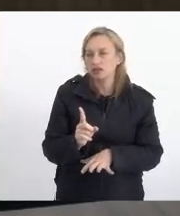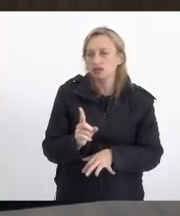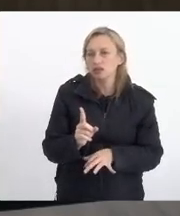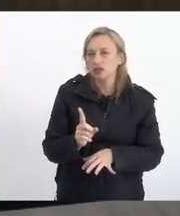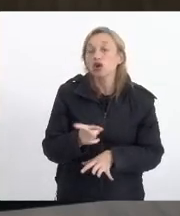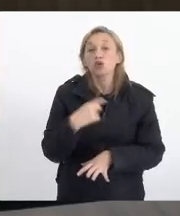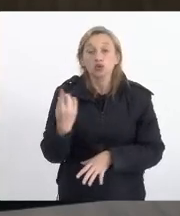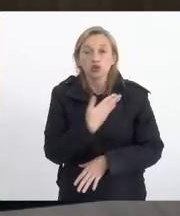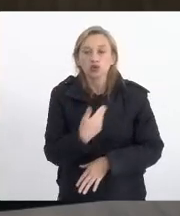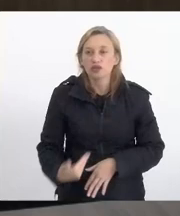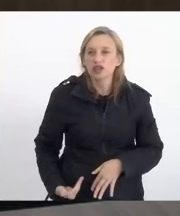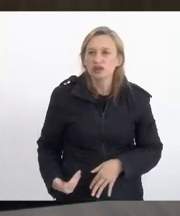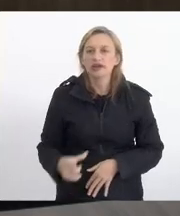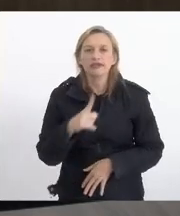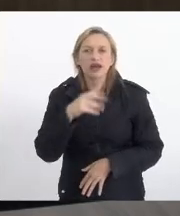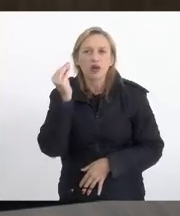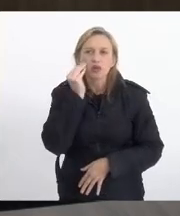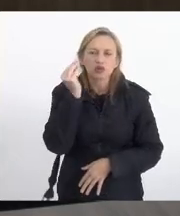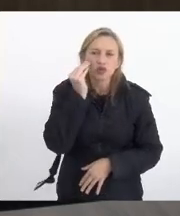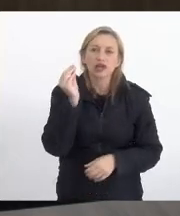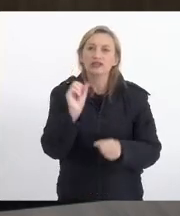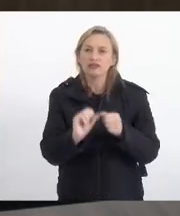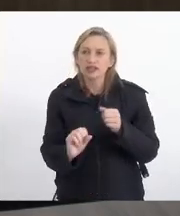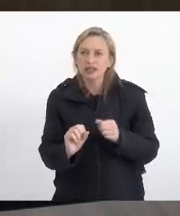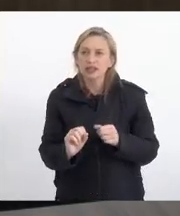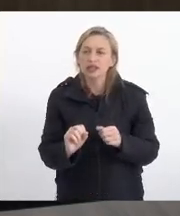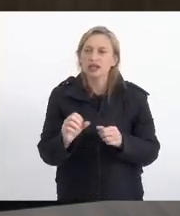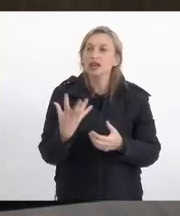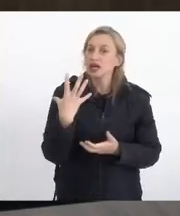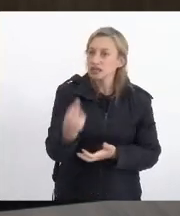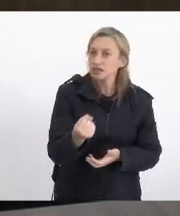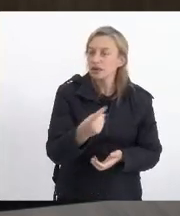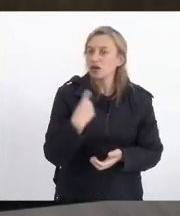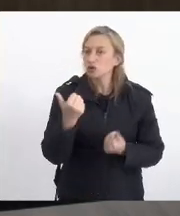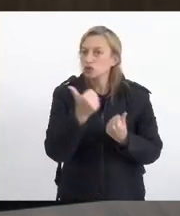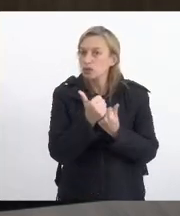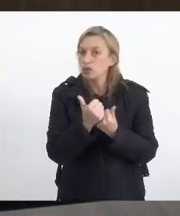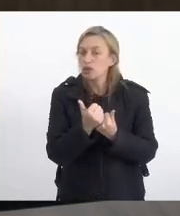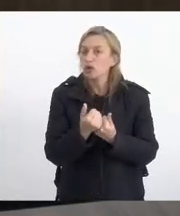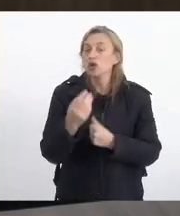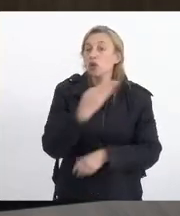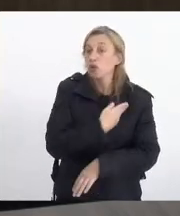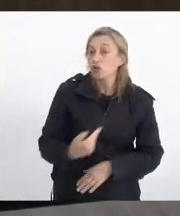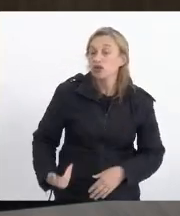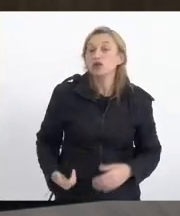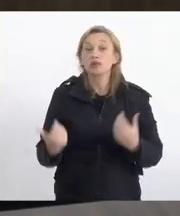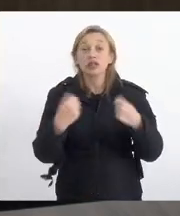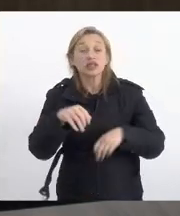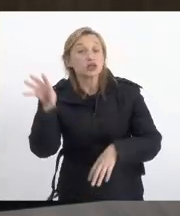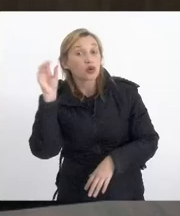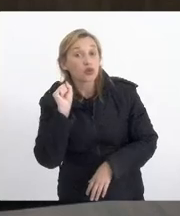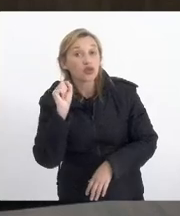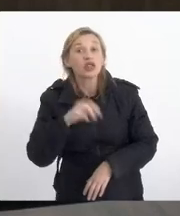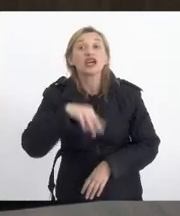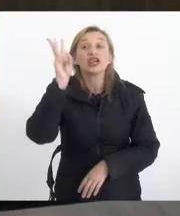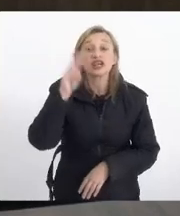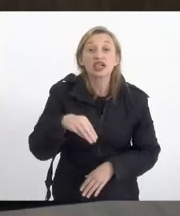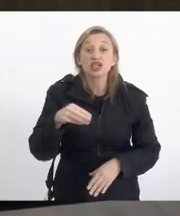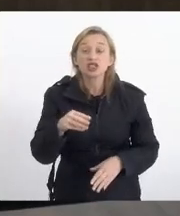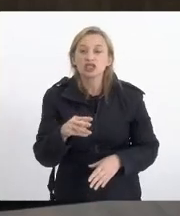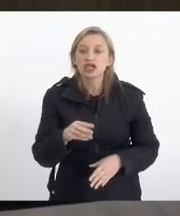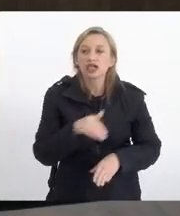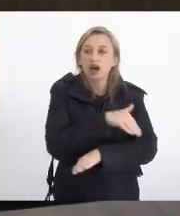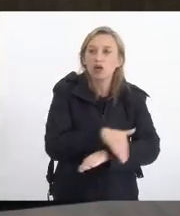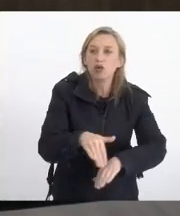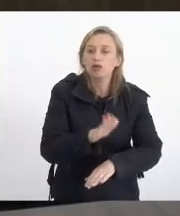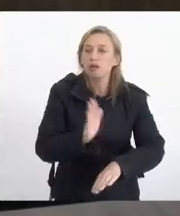o nosso governador terá a oportunidade de fazer e receberá o nosso apoio. O governador deve ouvir quem está na ponta. Somos mais